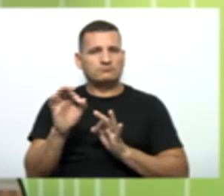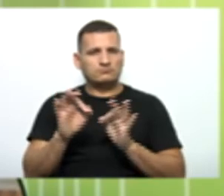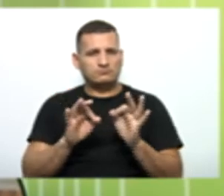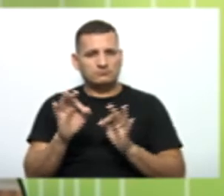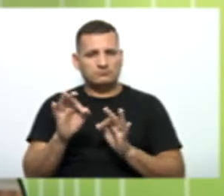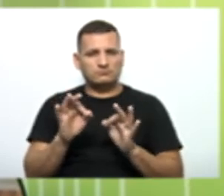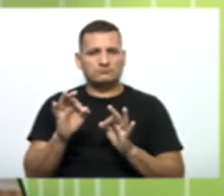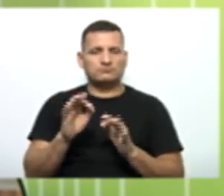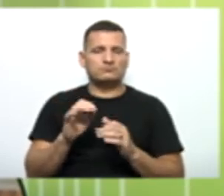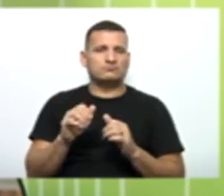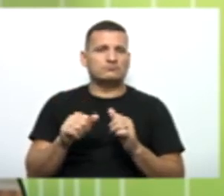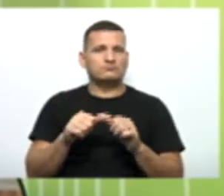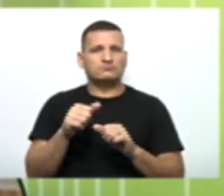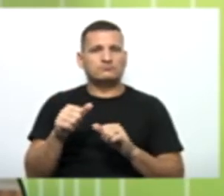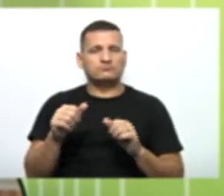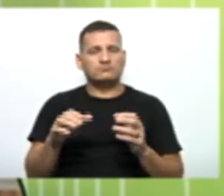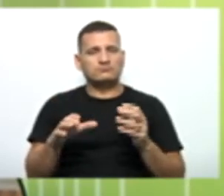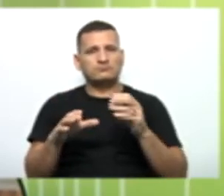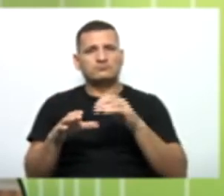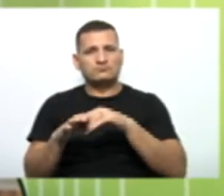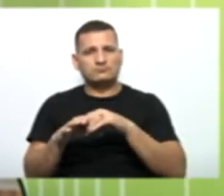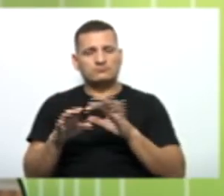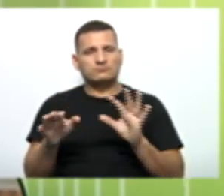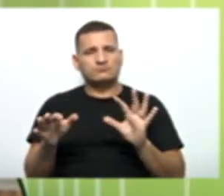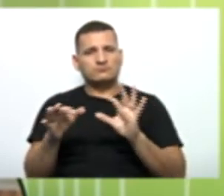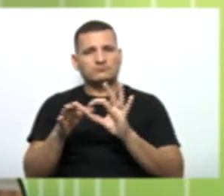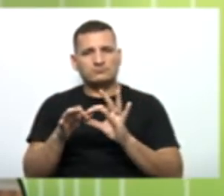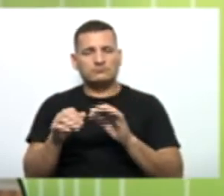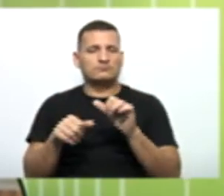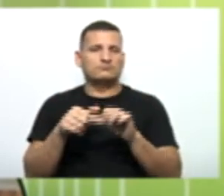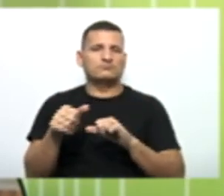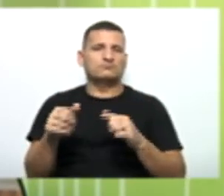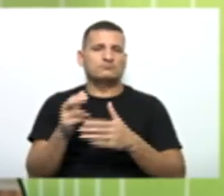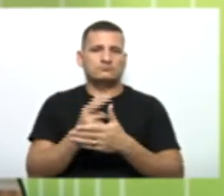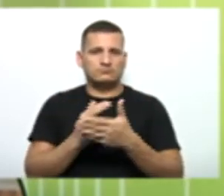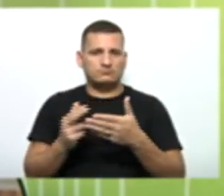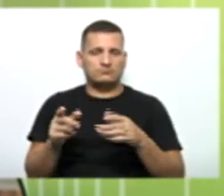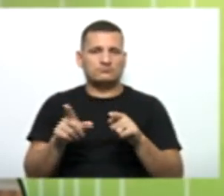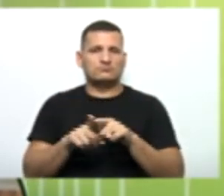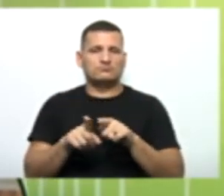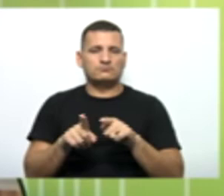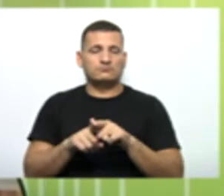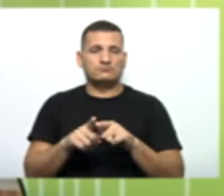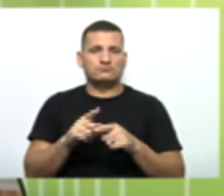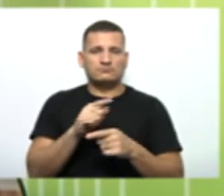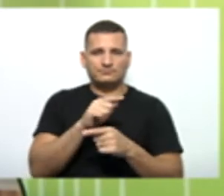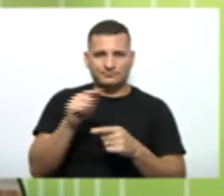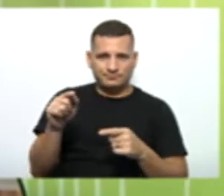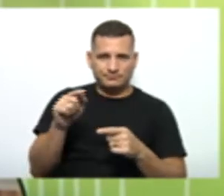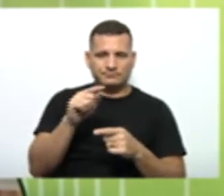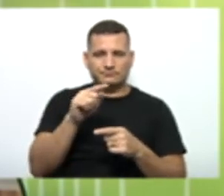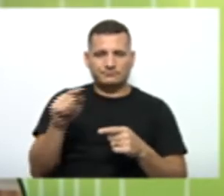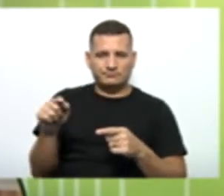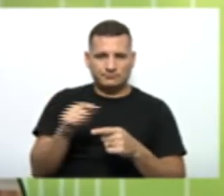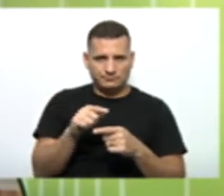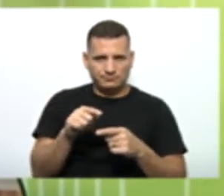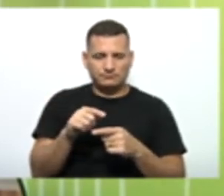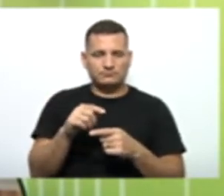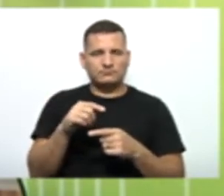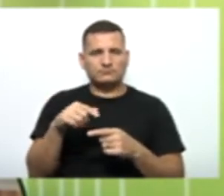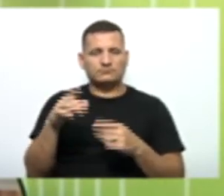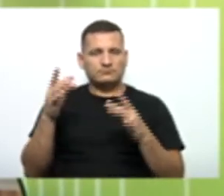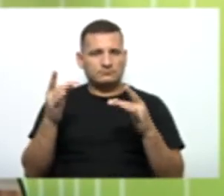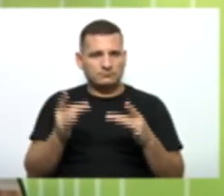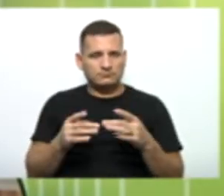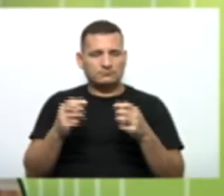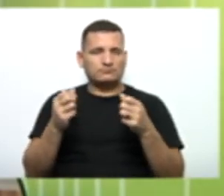ela é uma agregação, uma composição, já muda também. E isso vocês ficam observando que eu estou detalhando aqui para vocês,